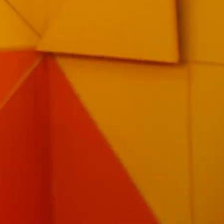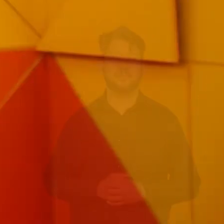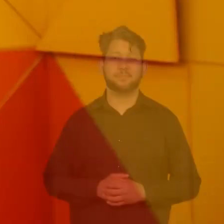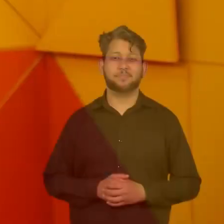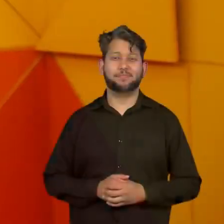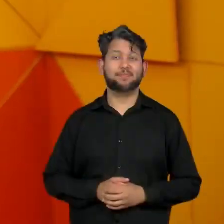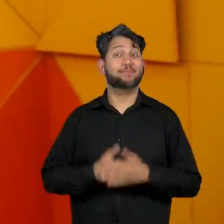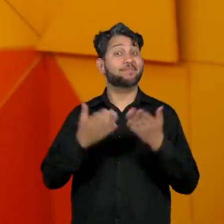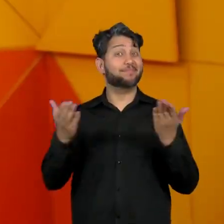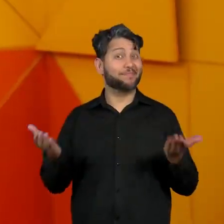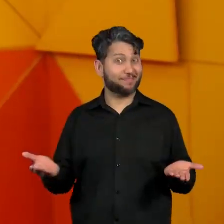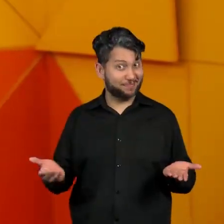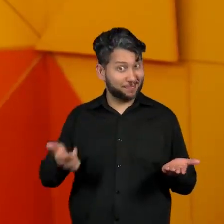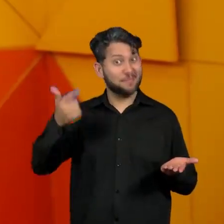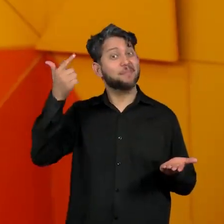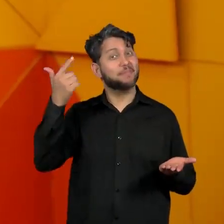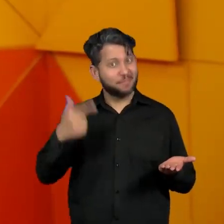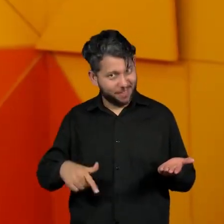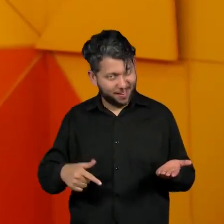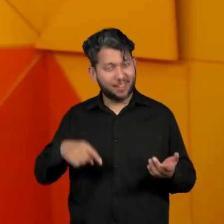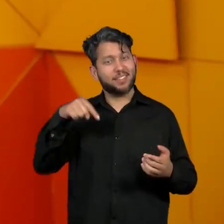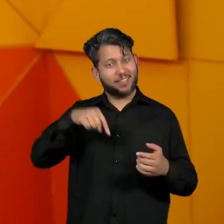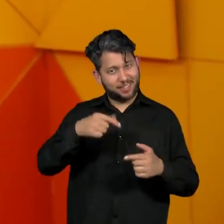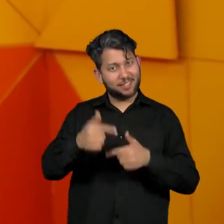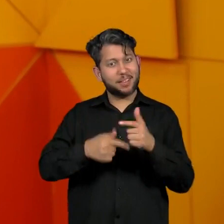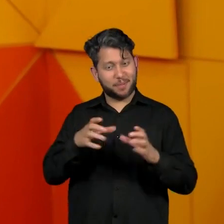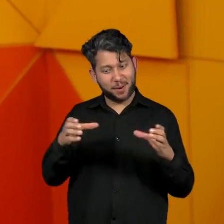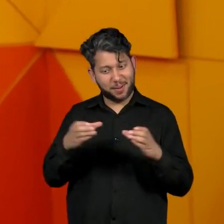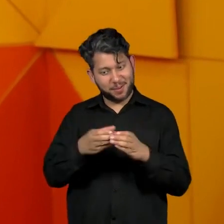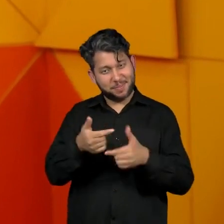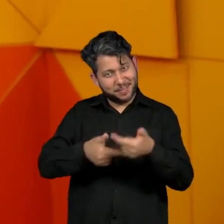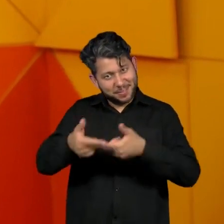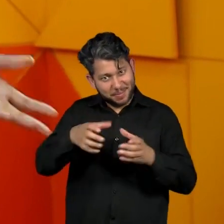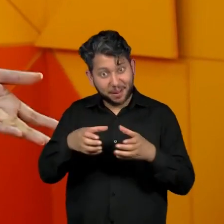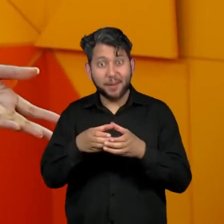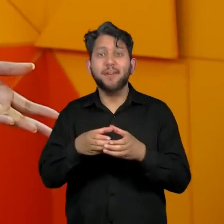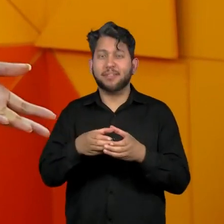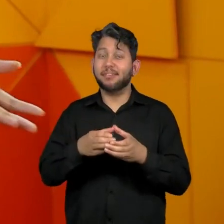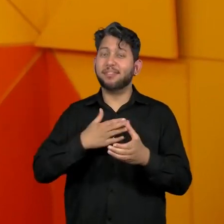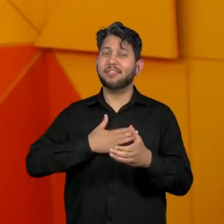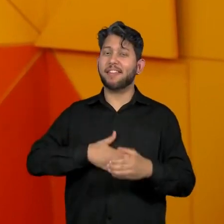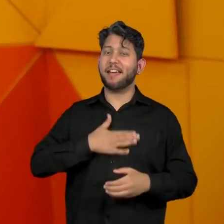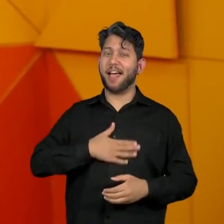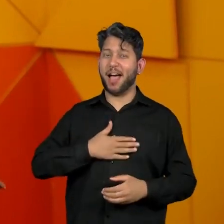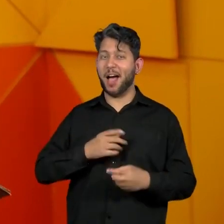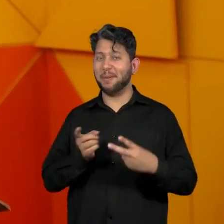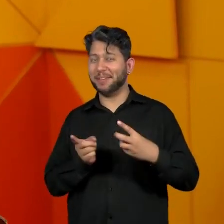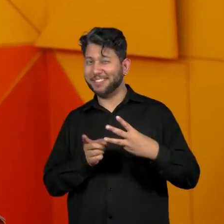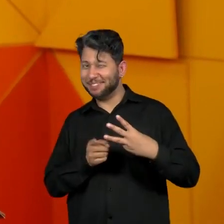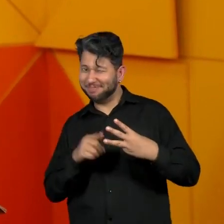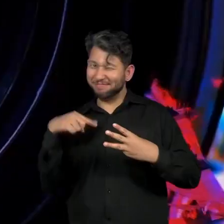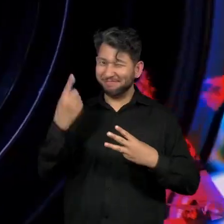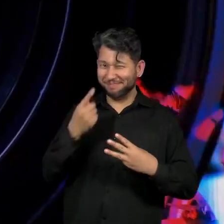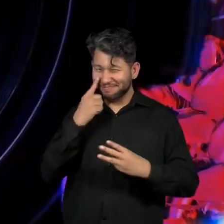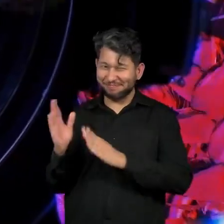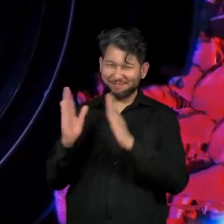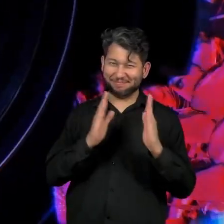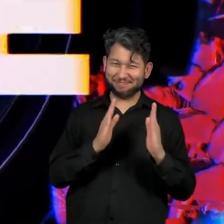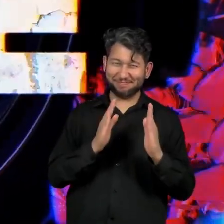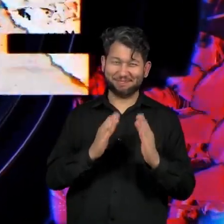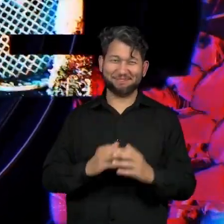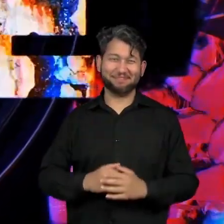E ainda tem muito cooperativismo por aqui no Estação, tá? Vou fazer uma pausa rápida, você já sabe, eu volto já já.